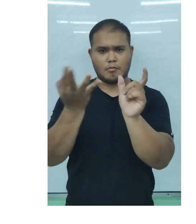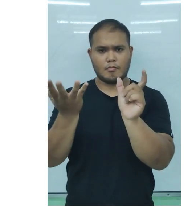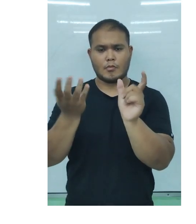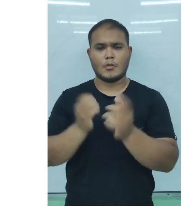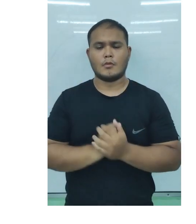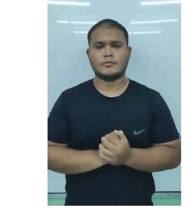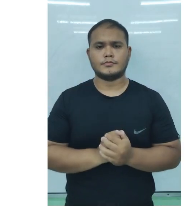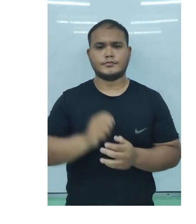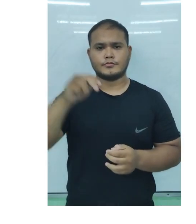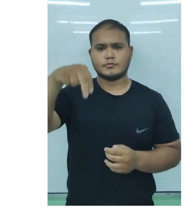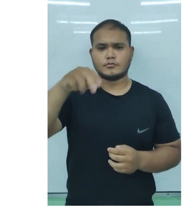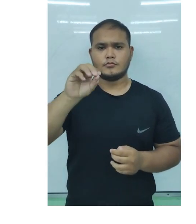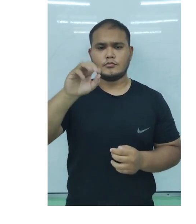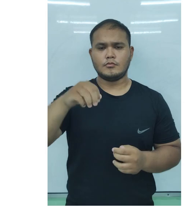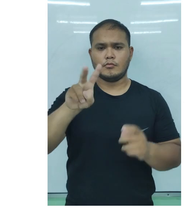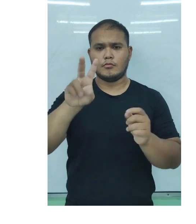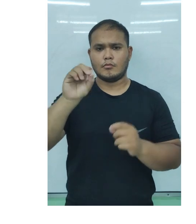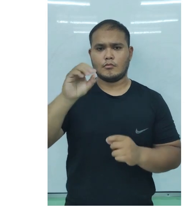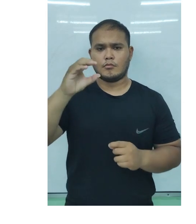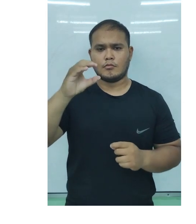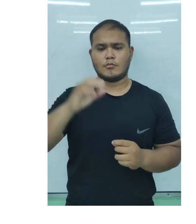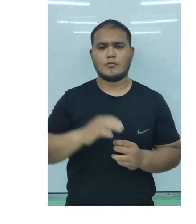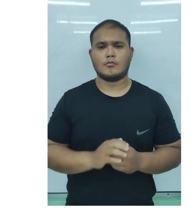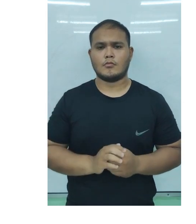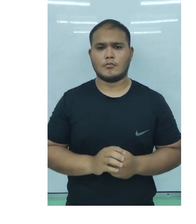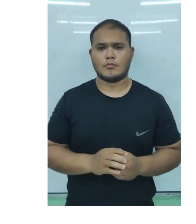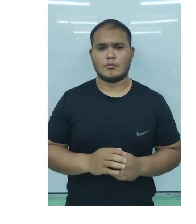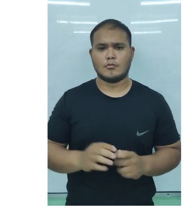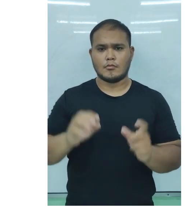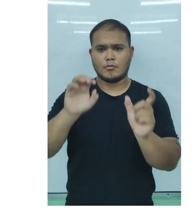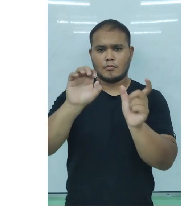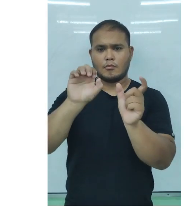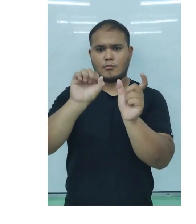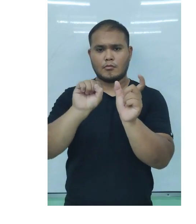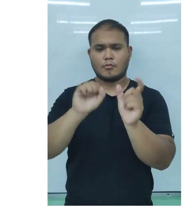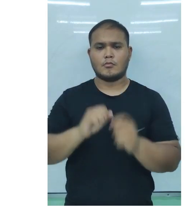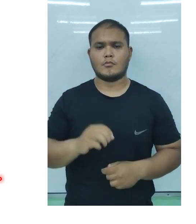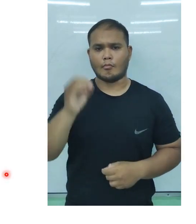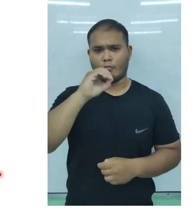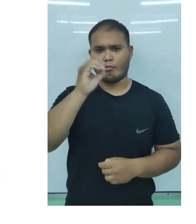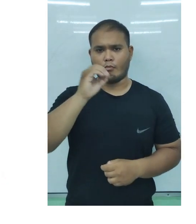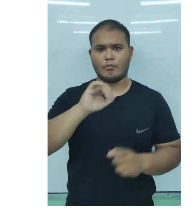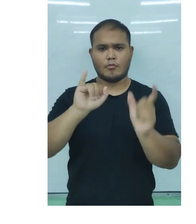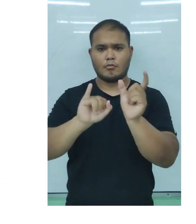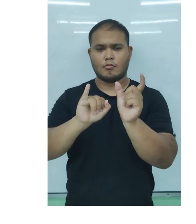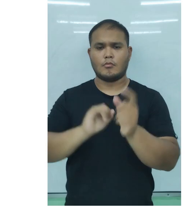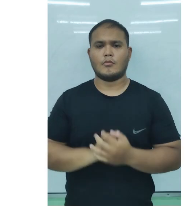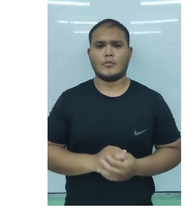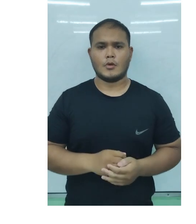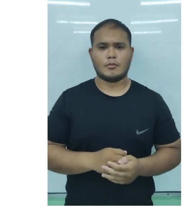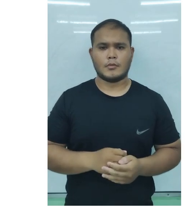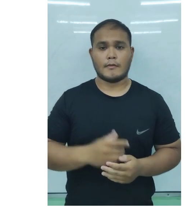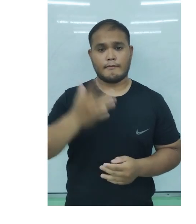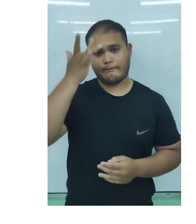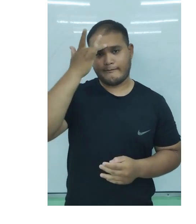no neutro, maiora. É bem simples, né? Porque se repete a forma. E aí a gente